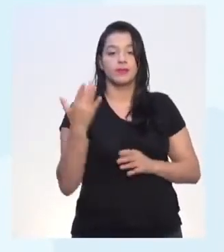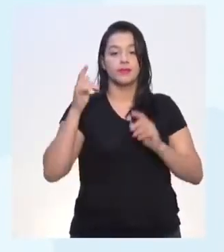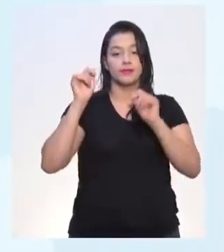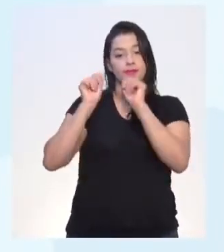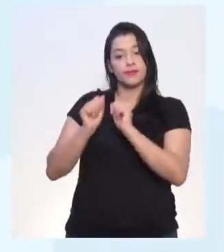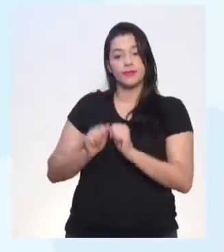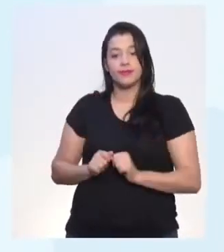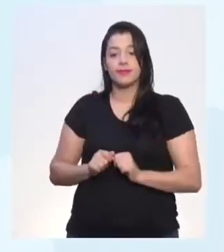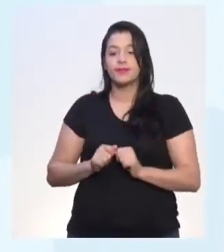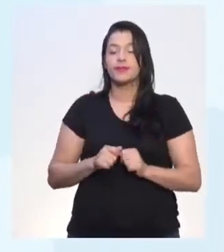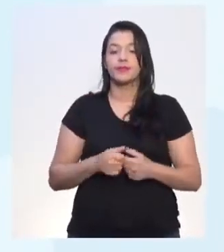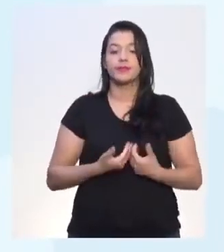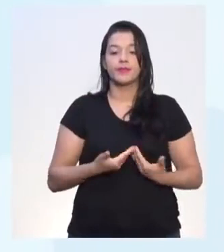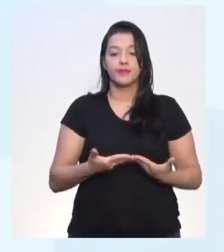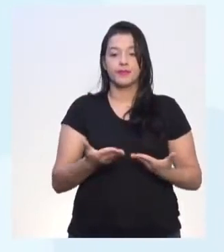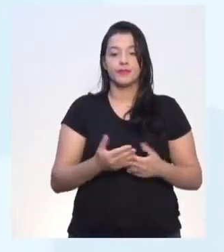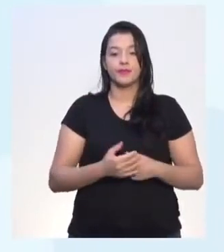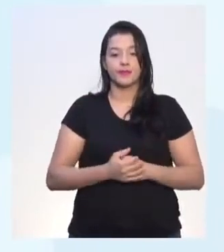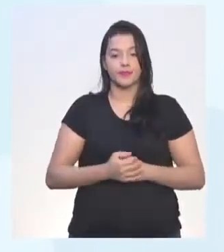gente a resposta dessa tarefa.